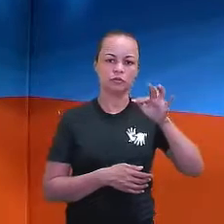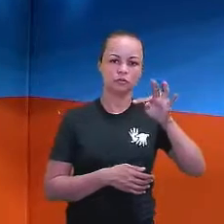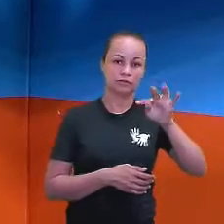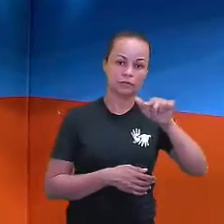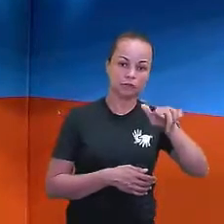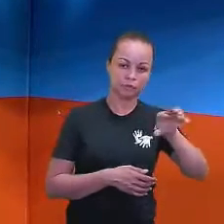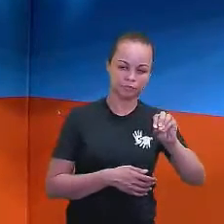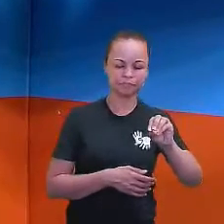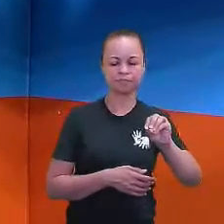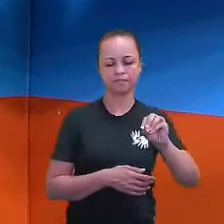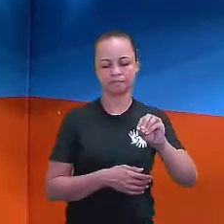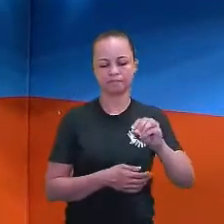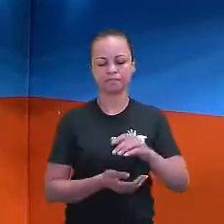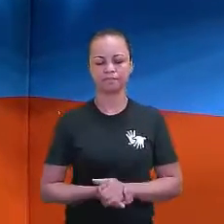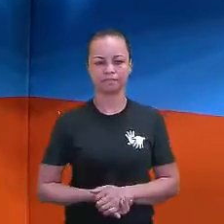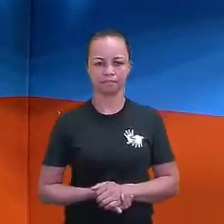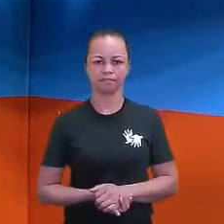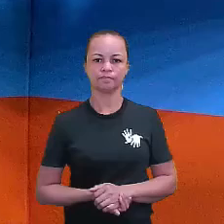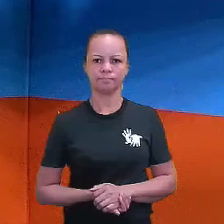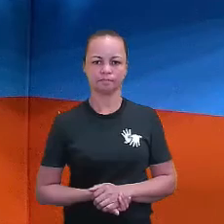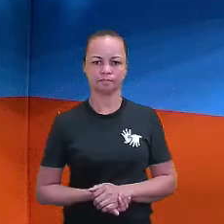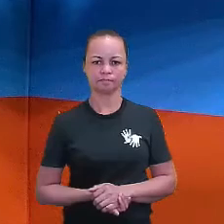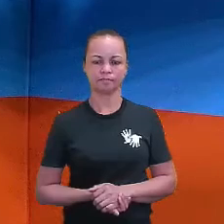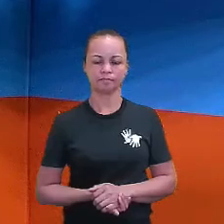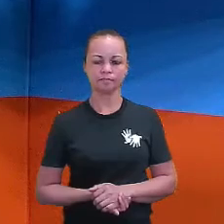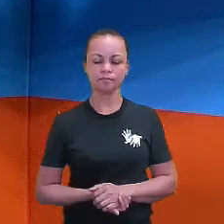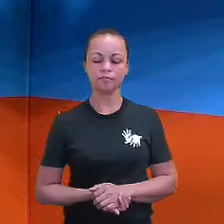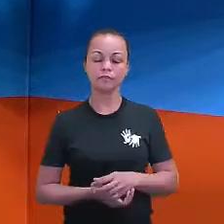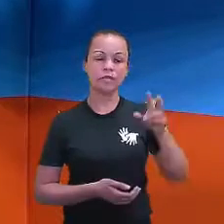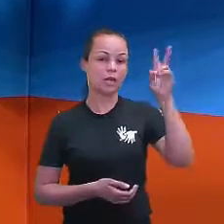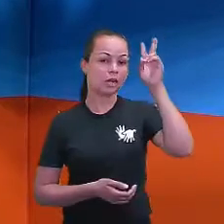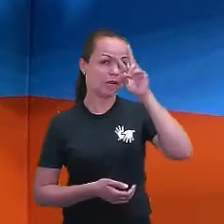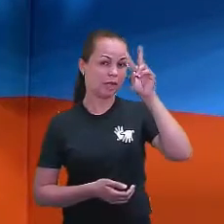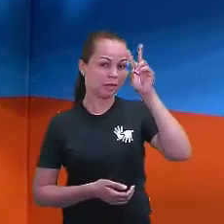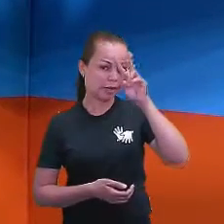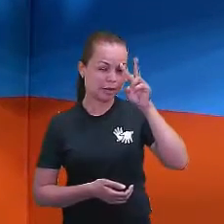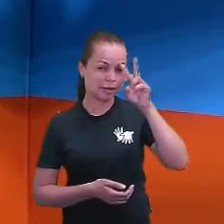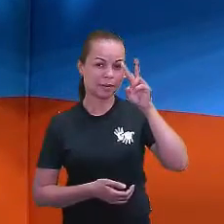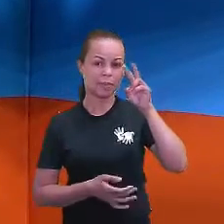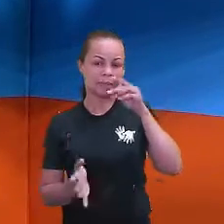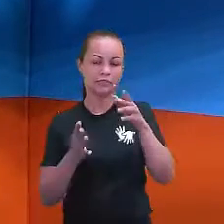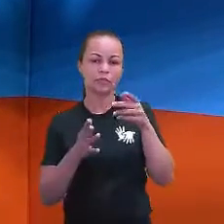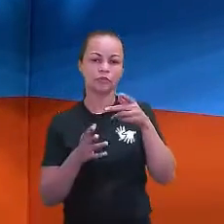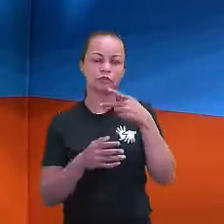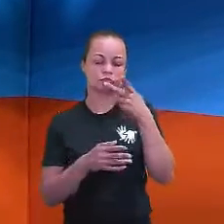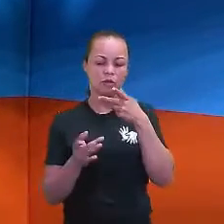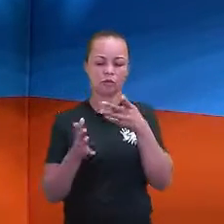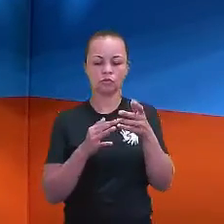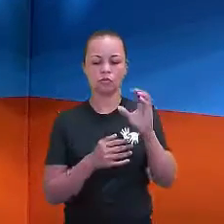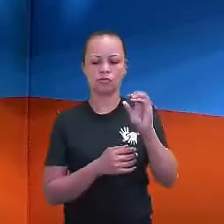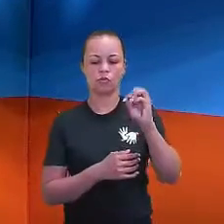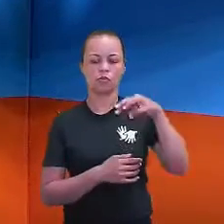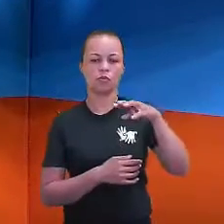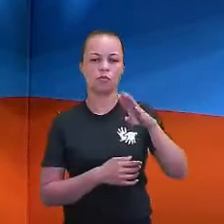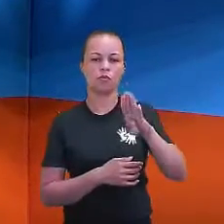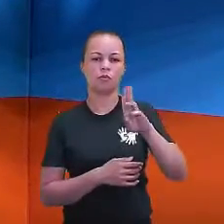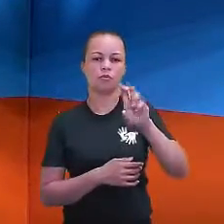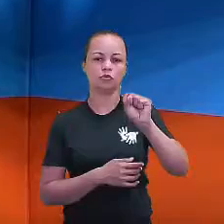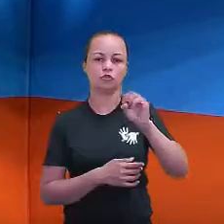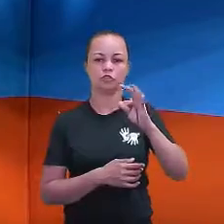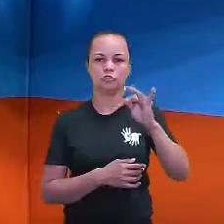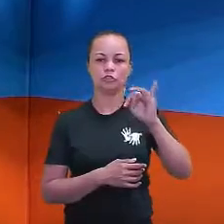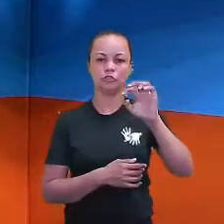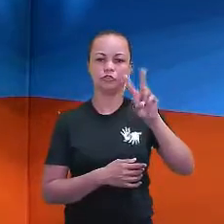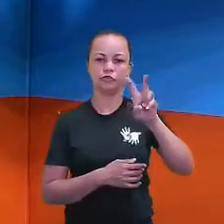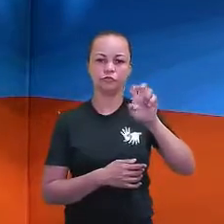favor, meu amigo Adriano. Voltando mais uma vez, gente. Lembra-se lá quando a gente falou dos combustíveis fósseis, lá há 100 milhões de